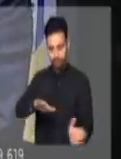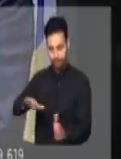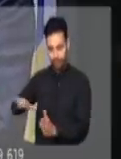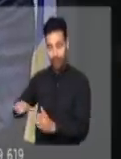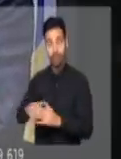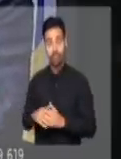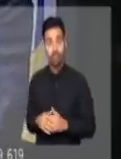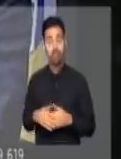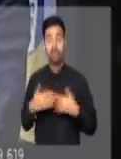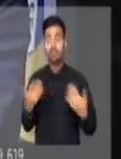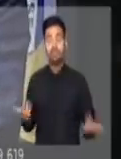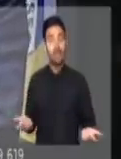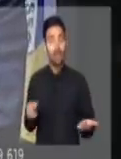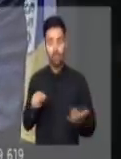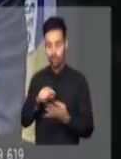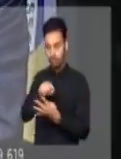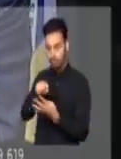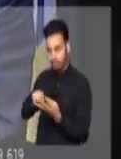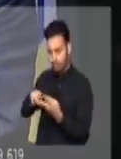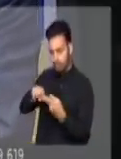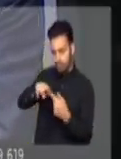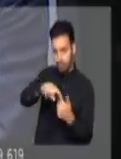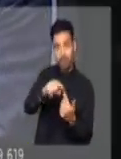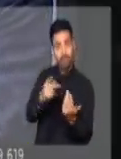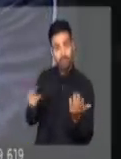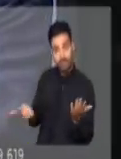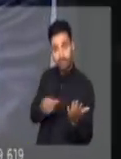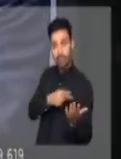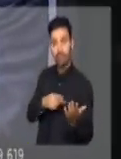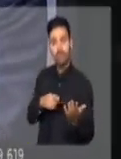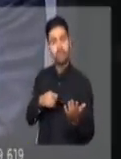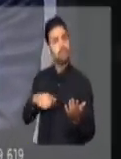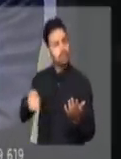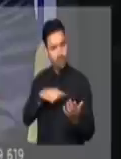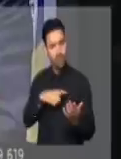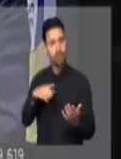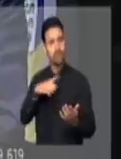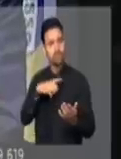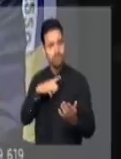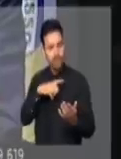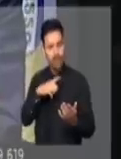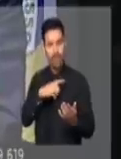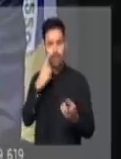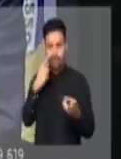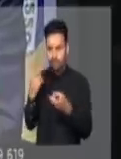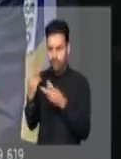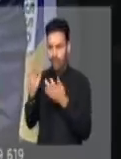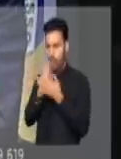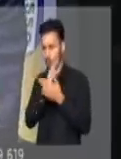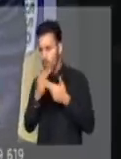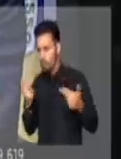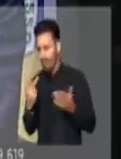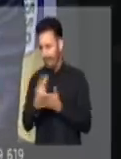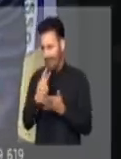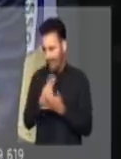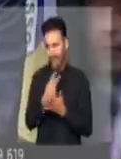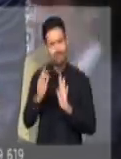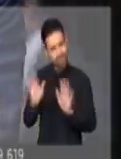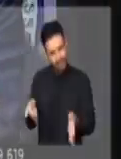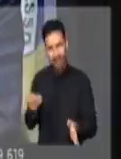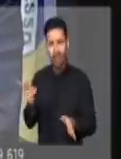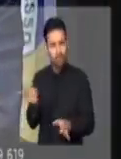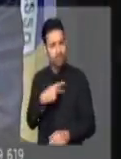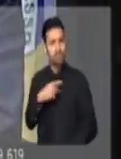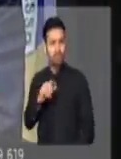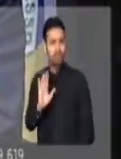constitui a salvaguarda que repele o voluntarismo, equívocos e retrocessos, que inclusive já cometeram